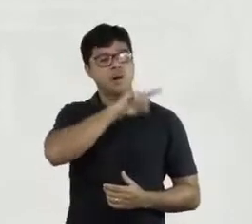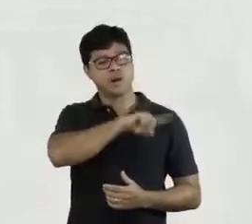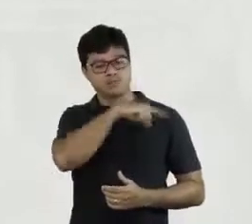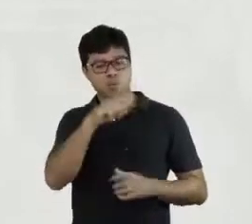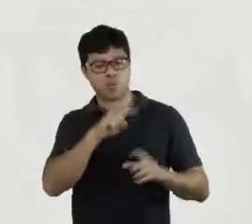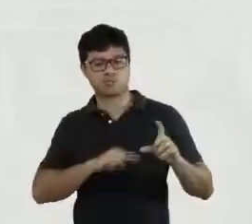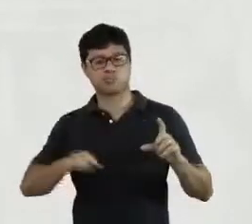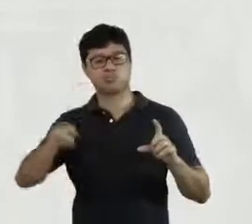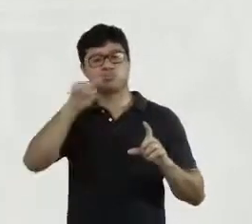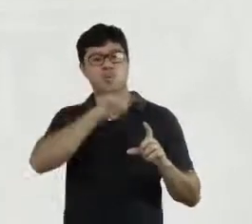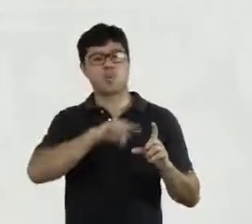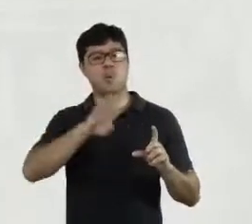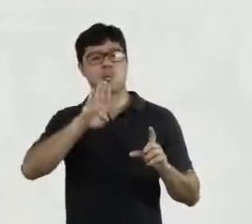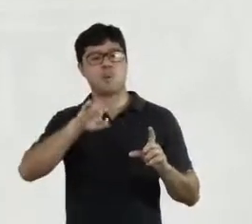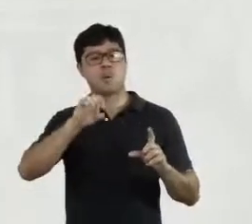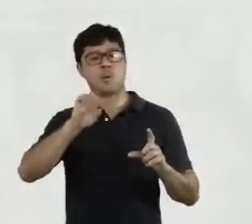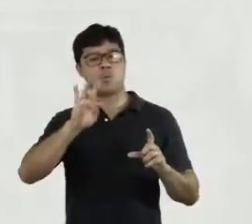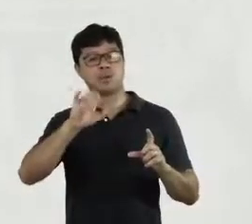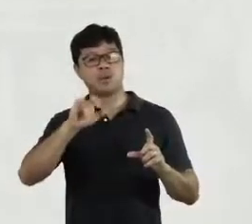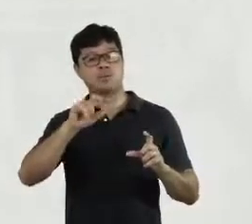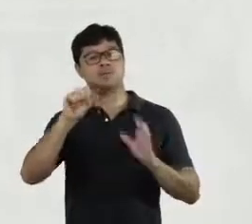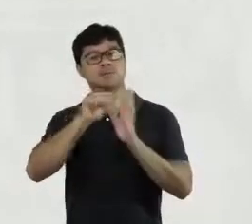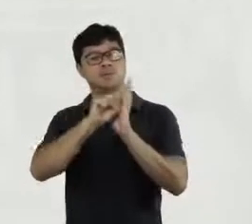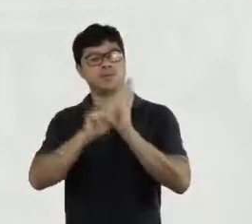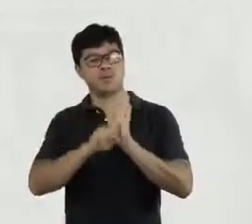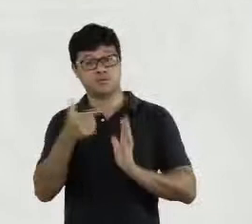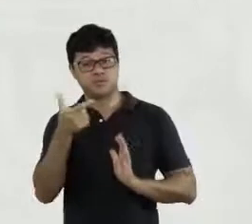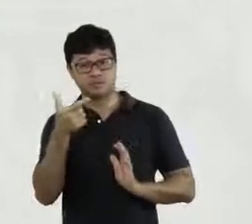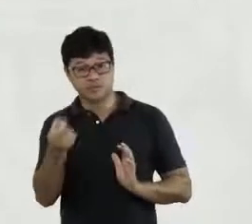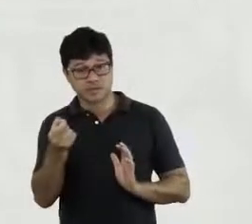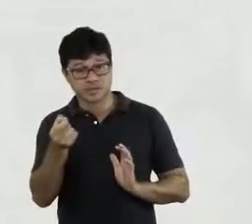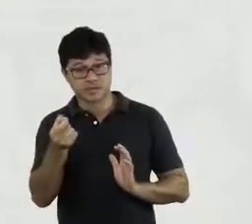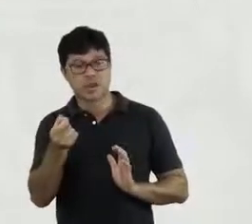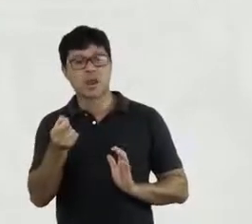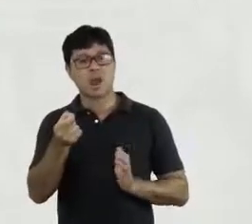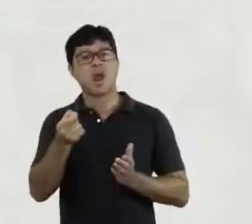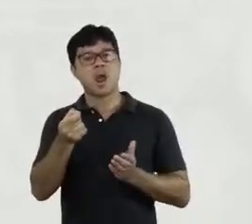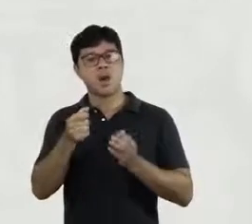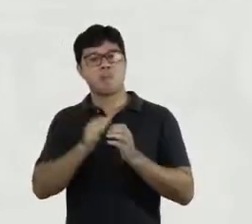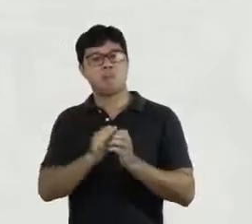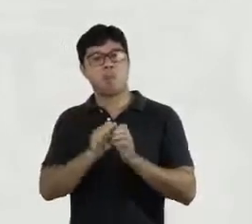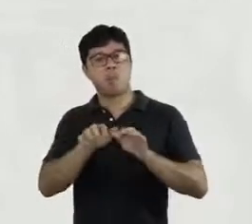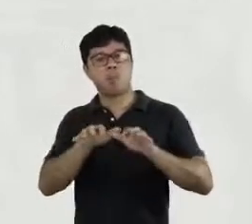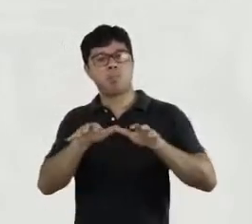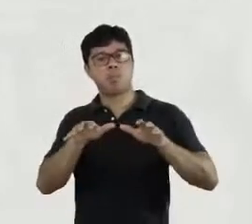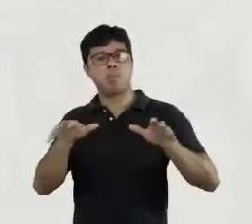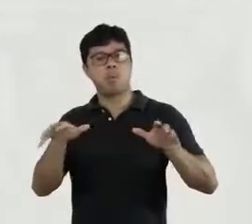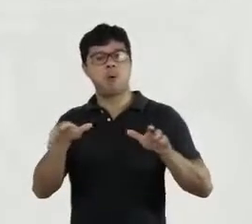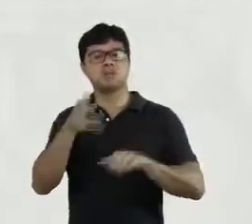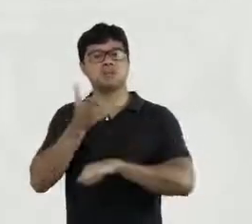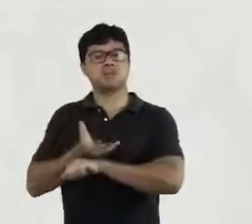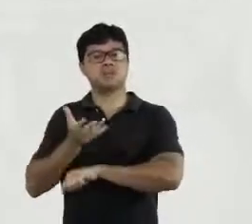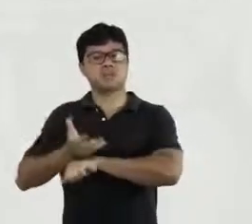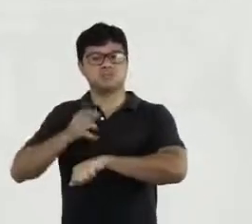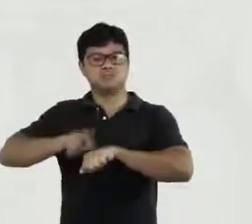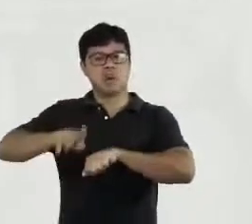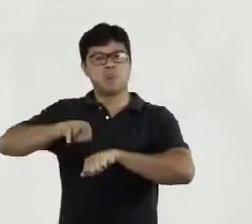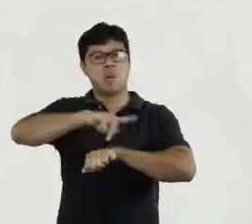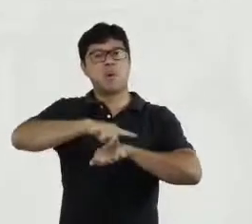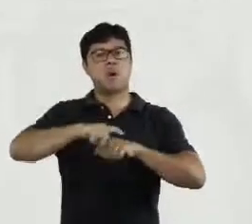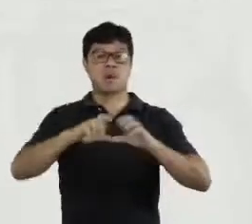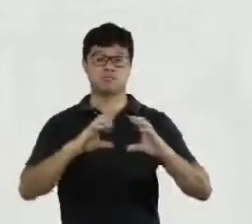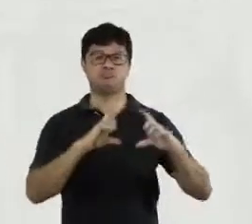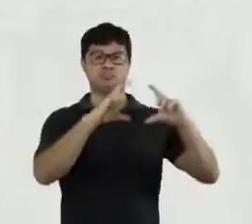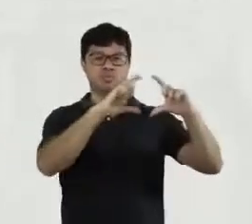biblioteconomia, apesar de, a partir do século XX, aquela começar a se configurar como disciplina